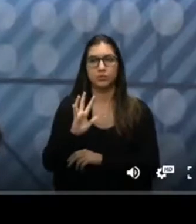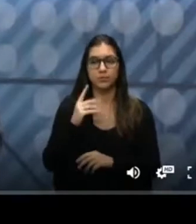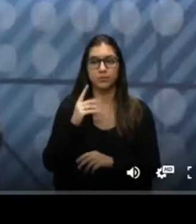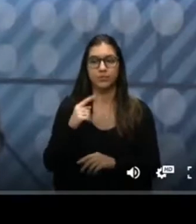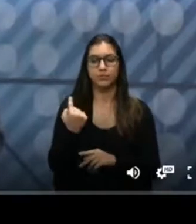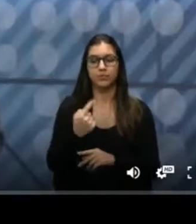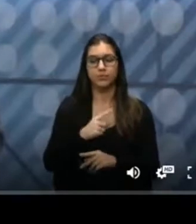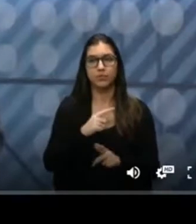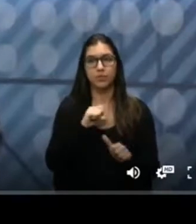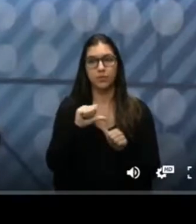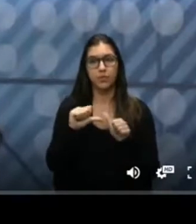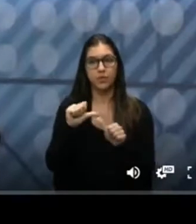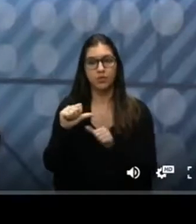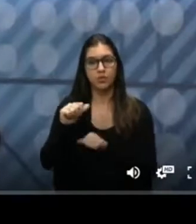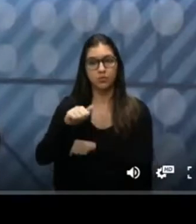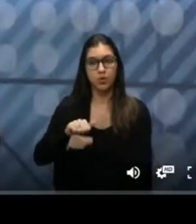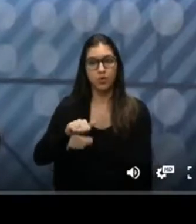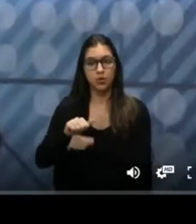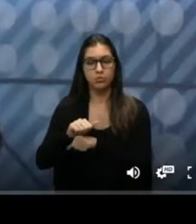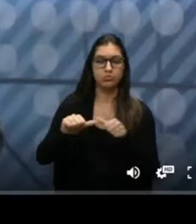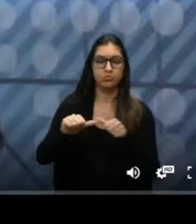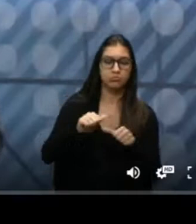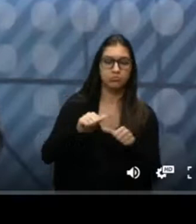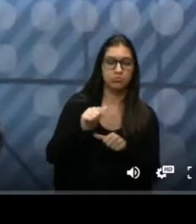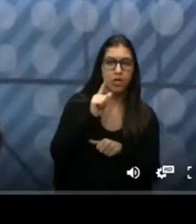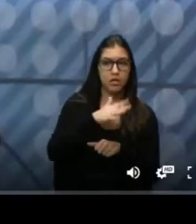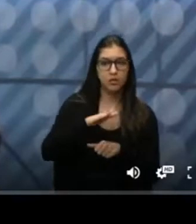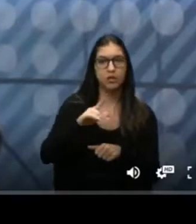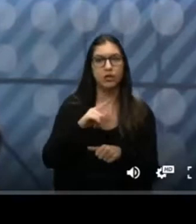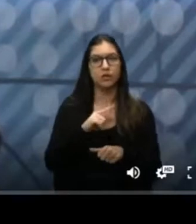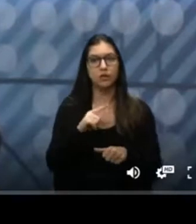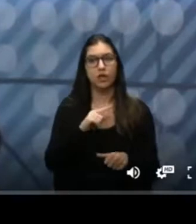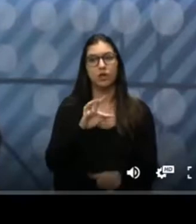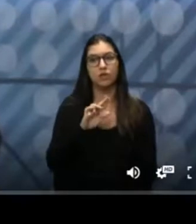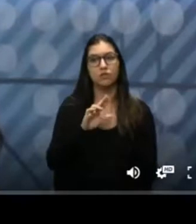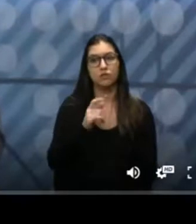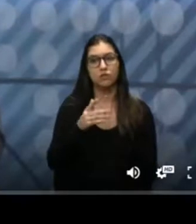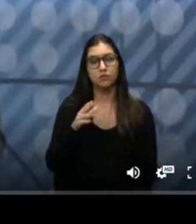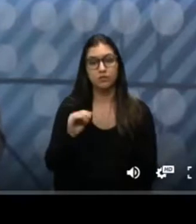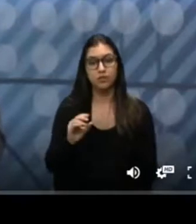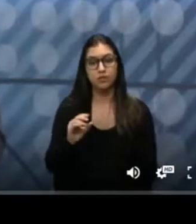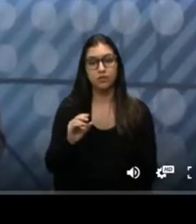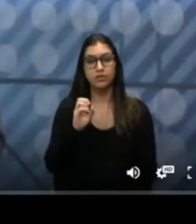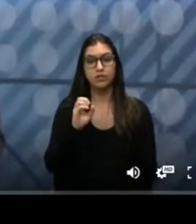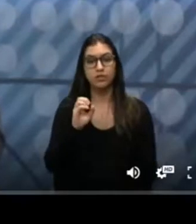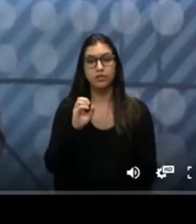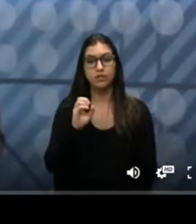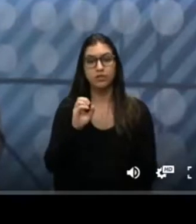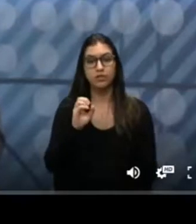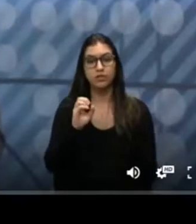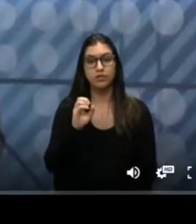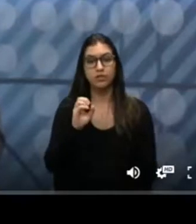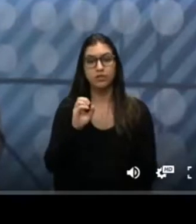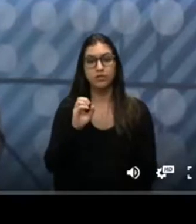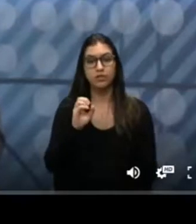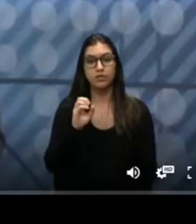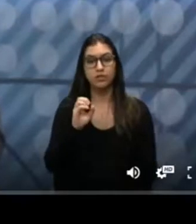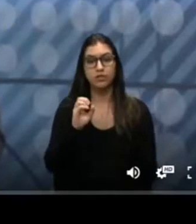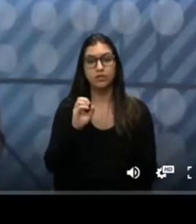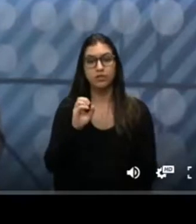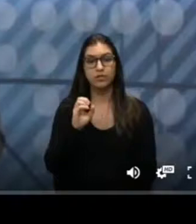quando nós temos a mudança do estado sólido para o estado líquido, nós temos o ponto de fusão. E quando ele passa do estado...